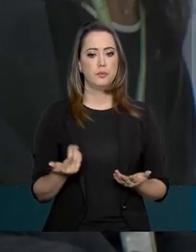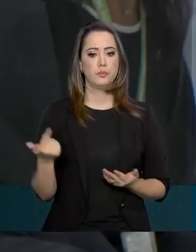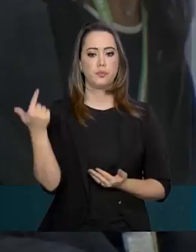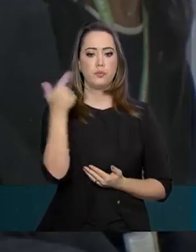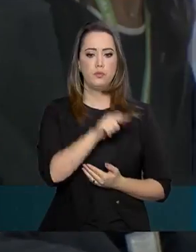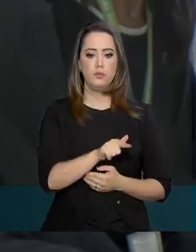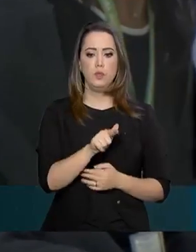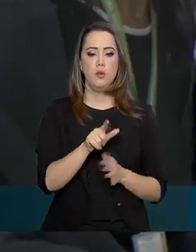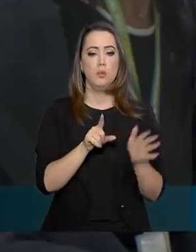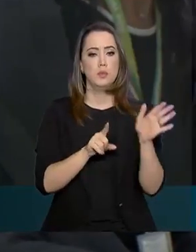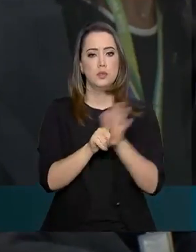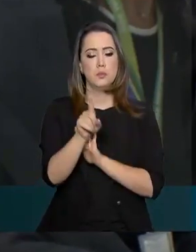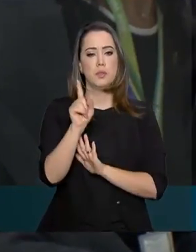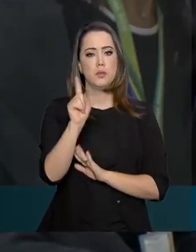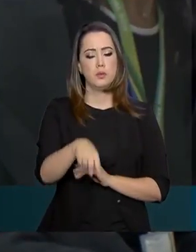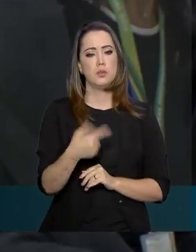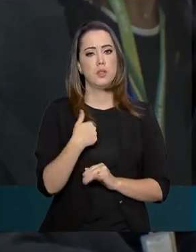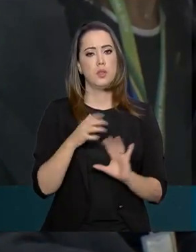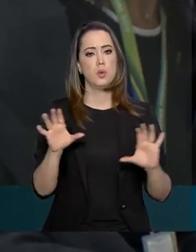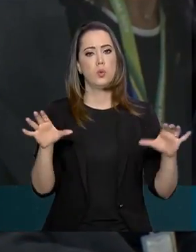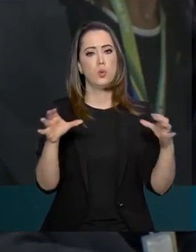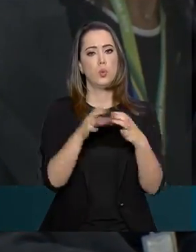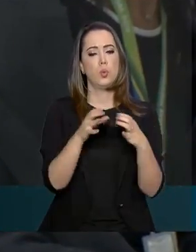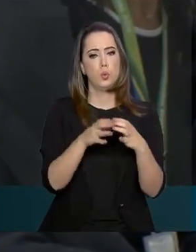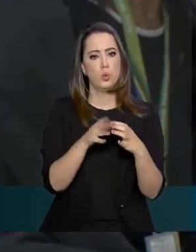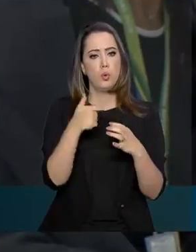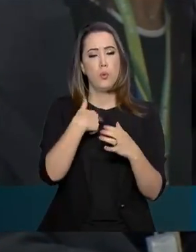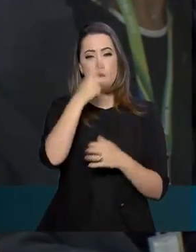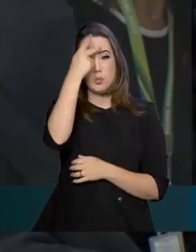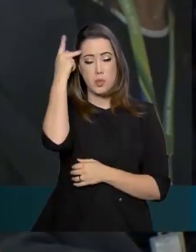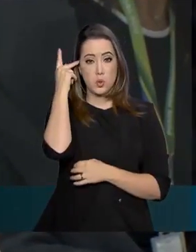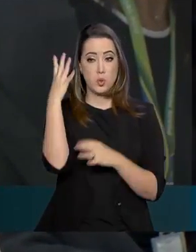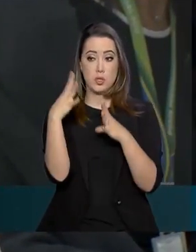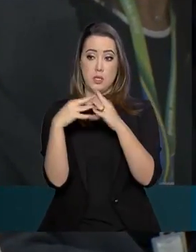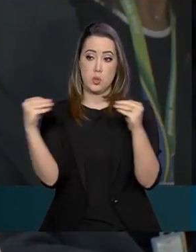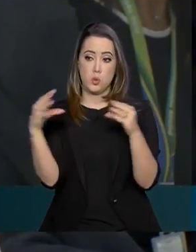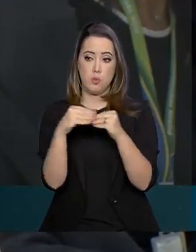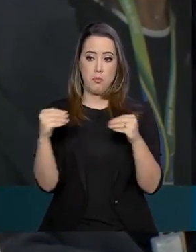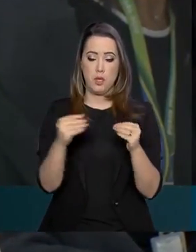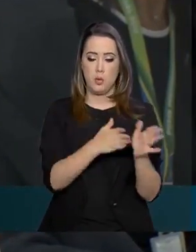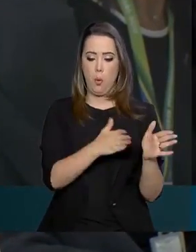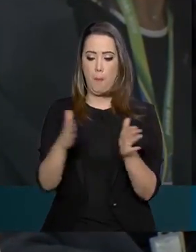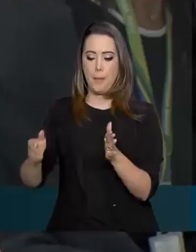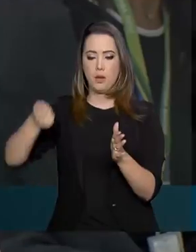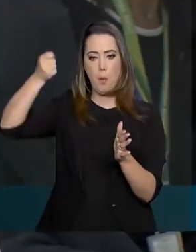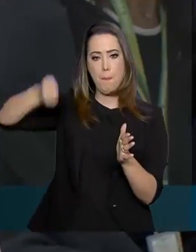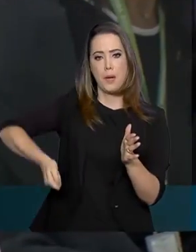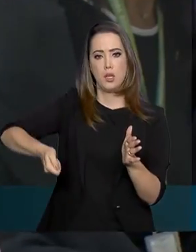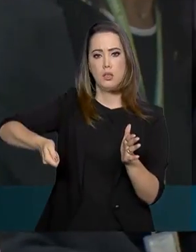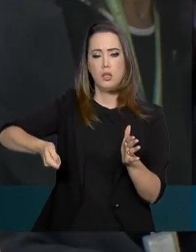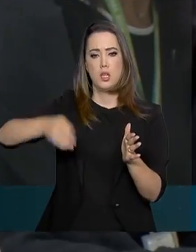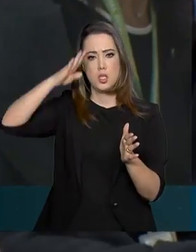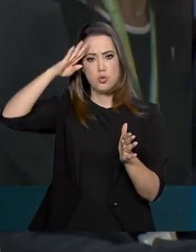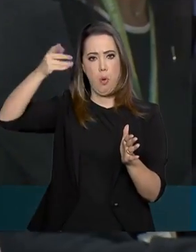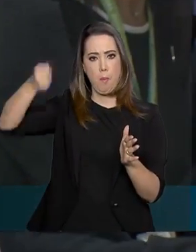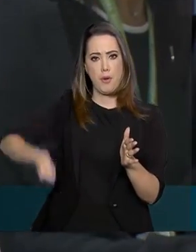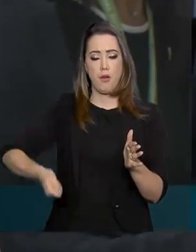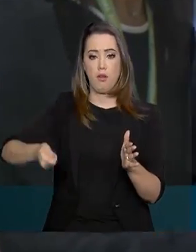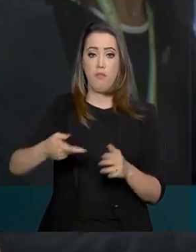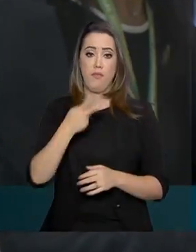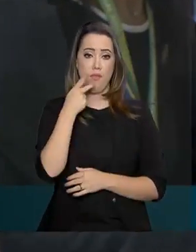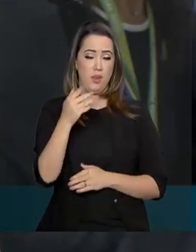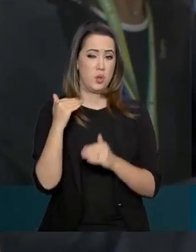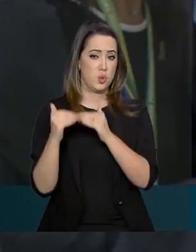outra questão é que a comissão de desaparecidos da ditadura é do ministério público federal recusou